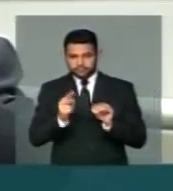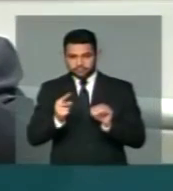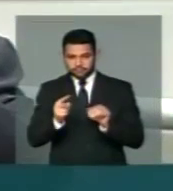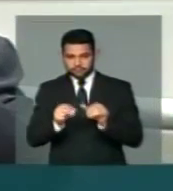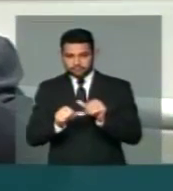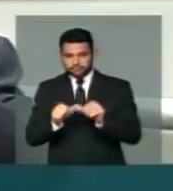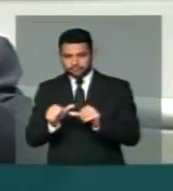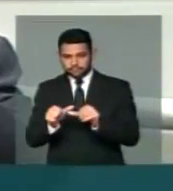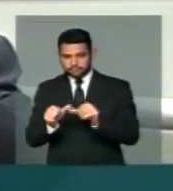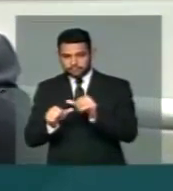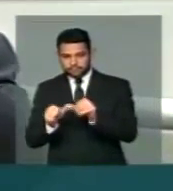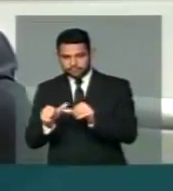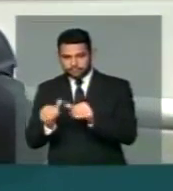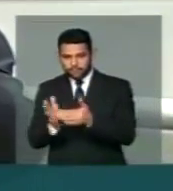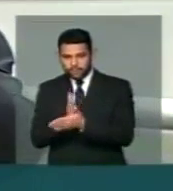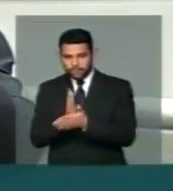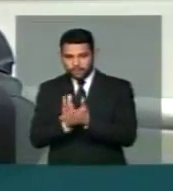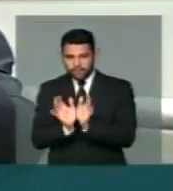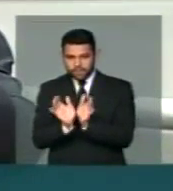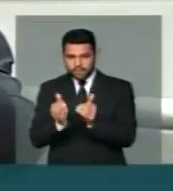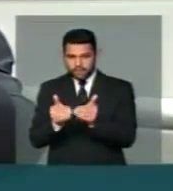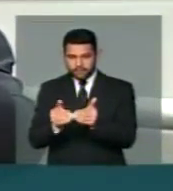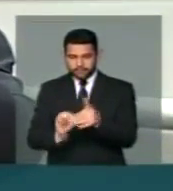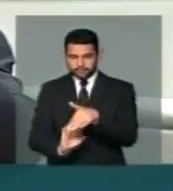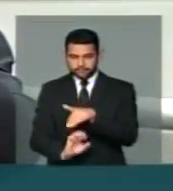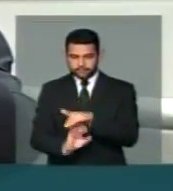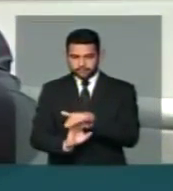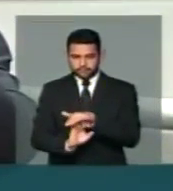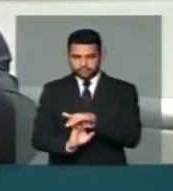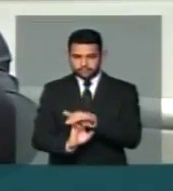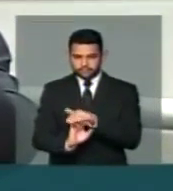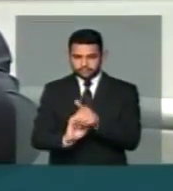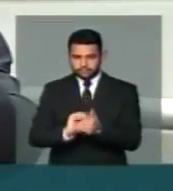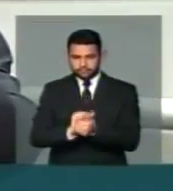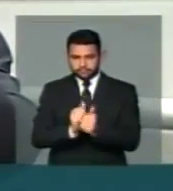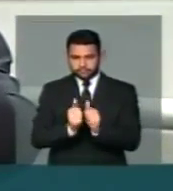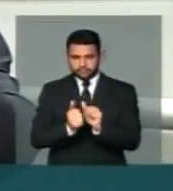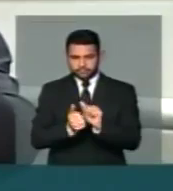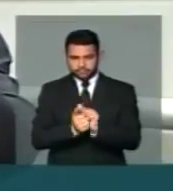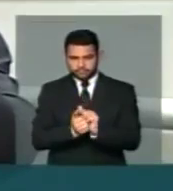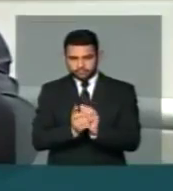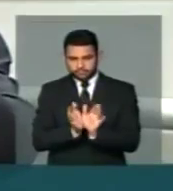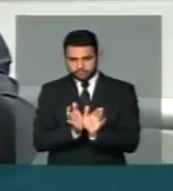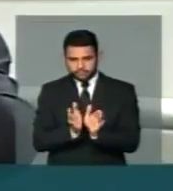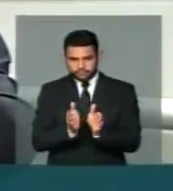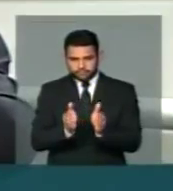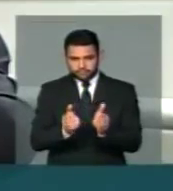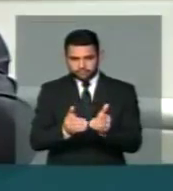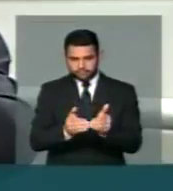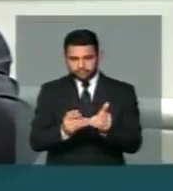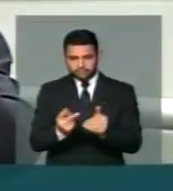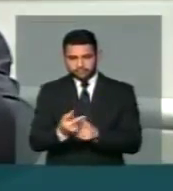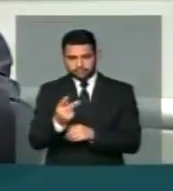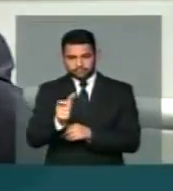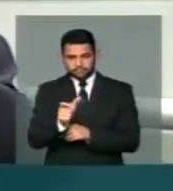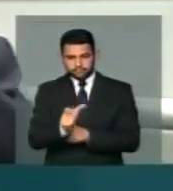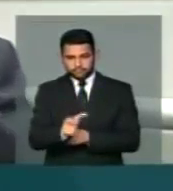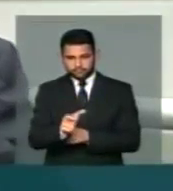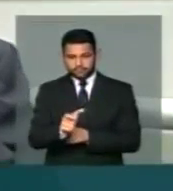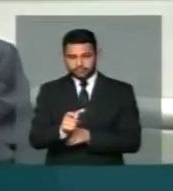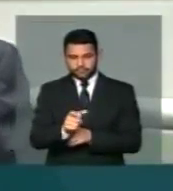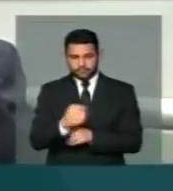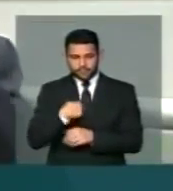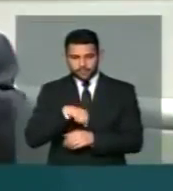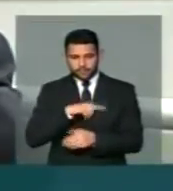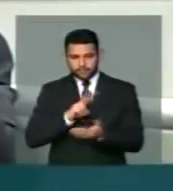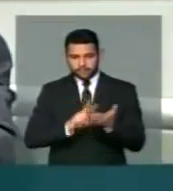mudanças até que uma determinada empresa se encaixe dentro do perfil daquela estimativa, nós